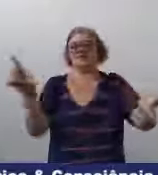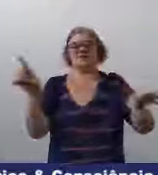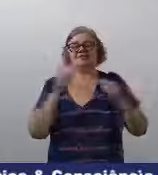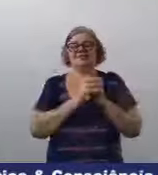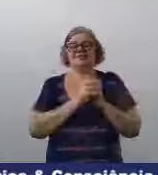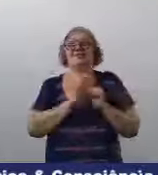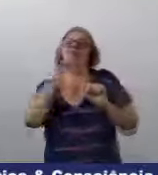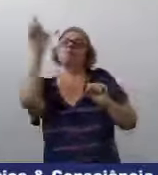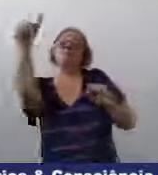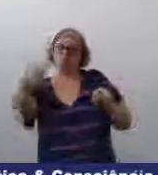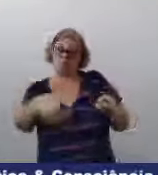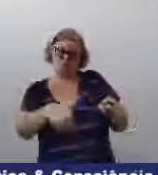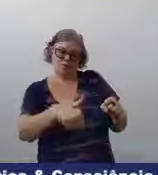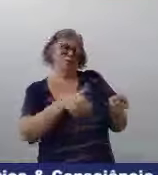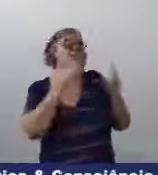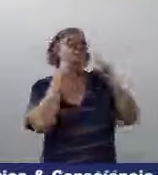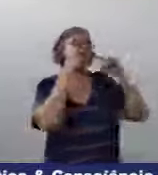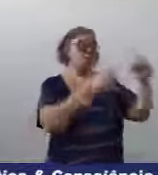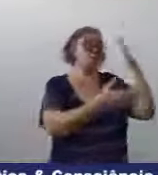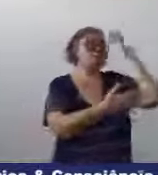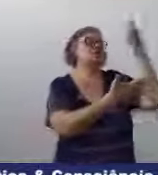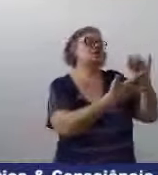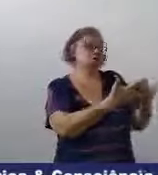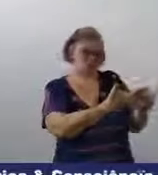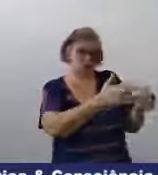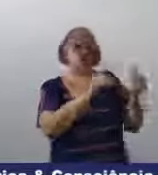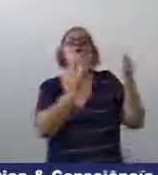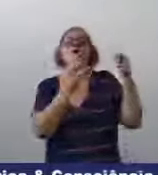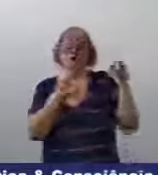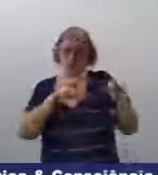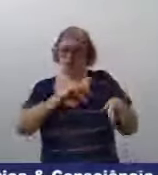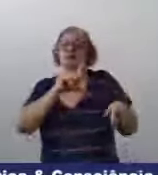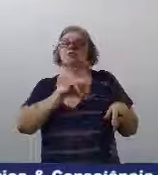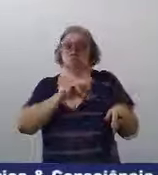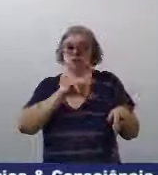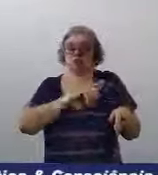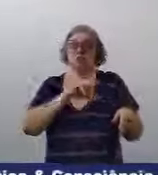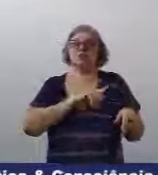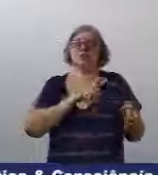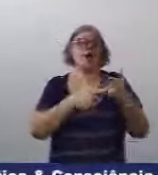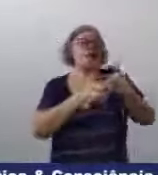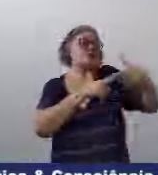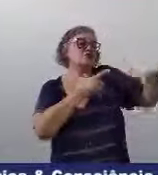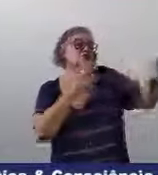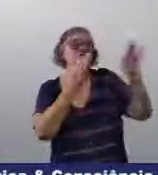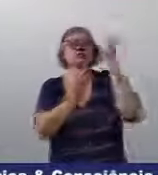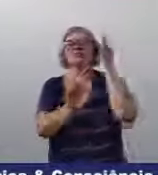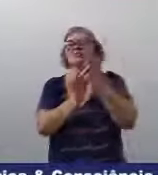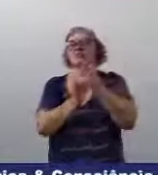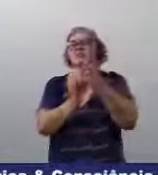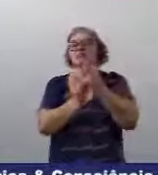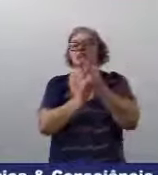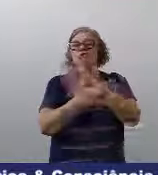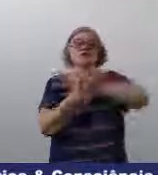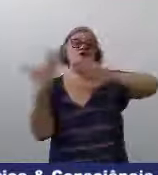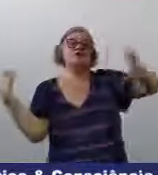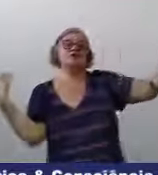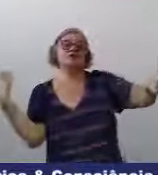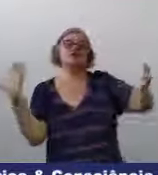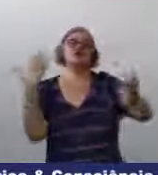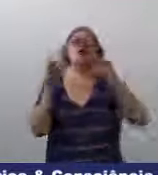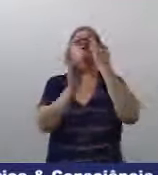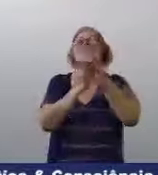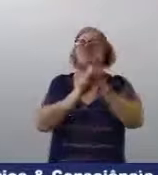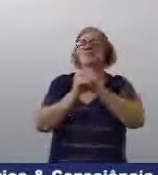magia. Mas depois verificou que o fenômeno existia. E aí começou a grande divisão na história da física.